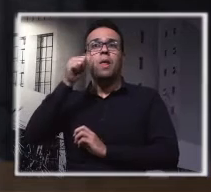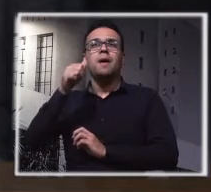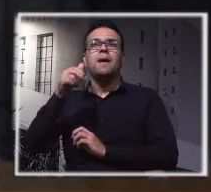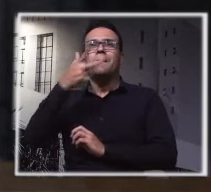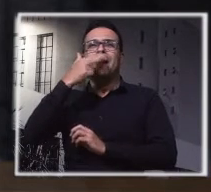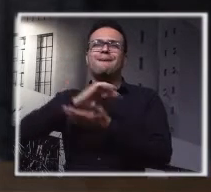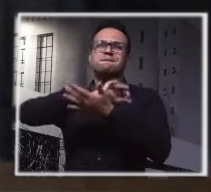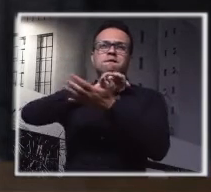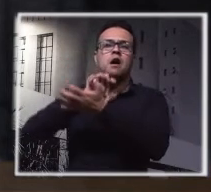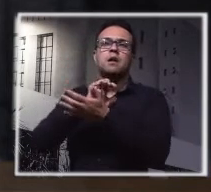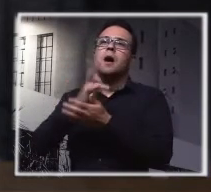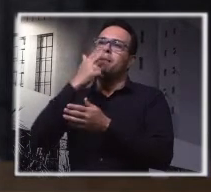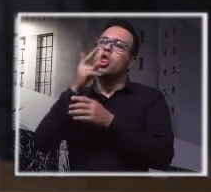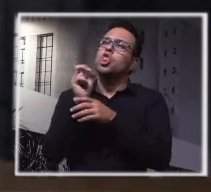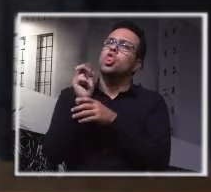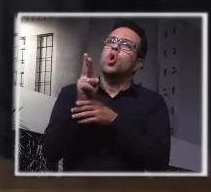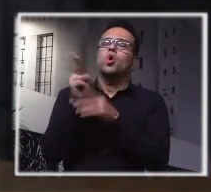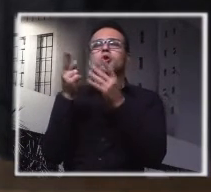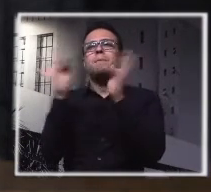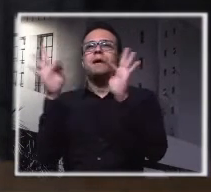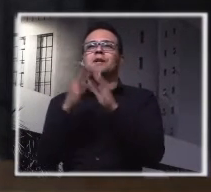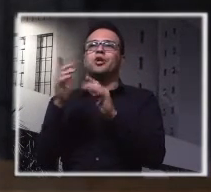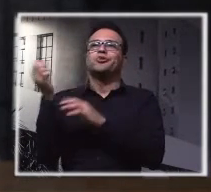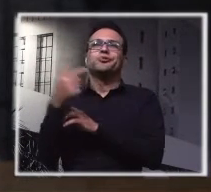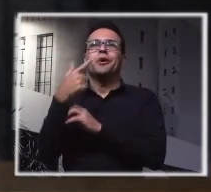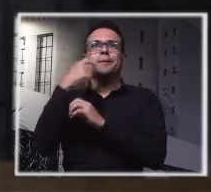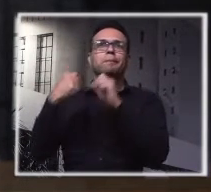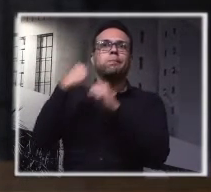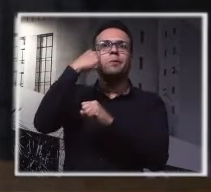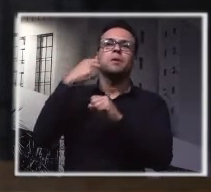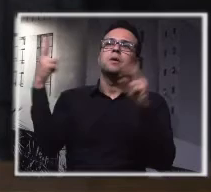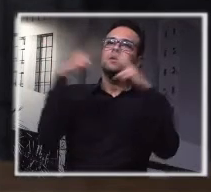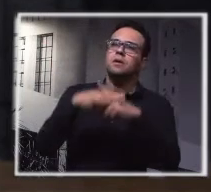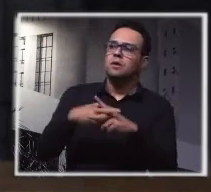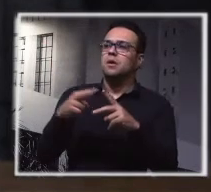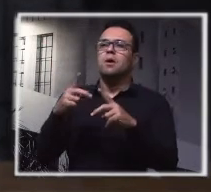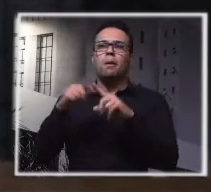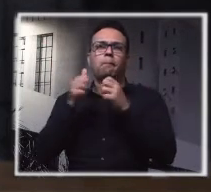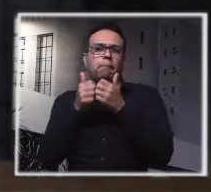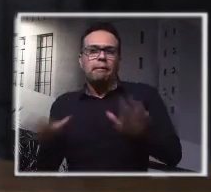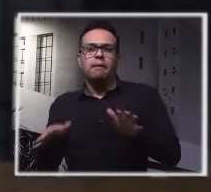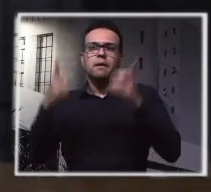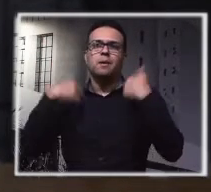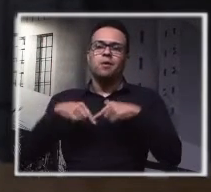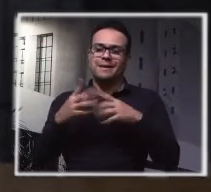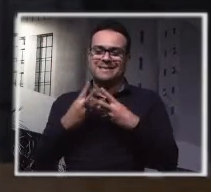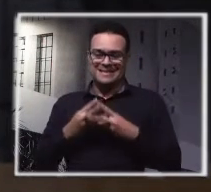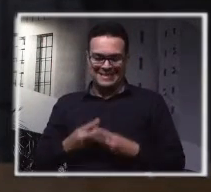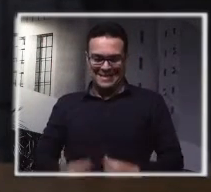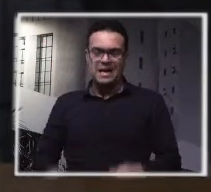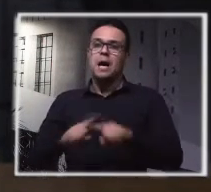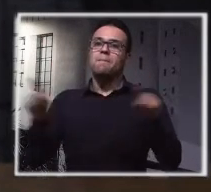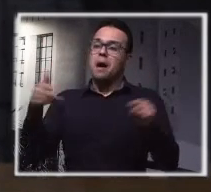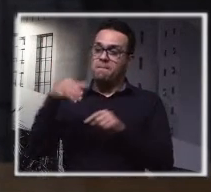tratada, doem muito mais do que o soco, do que o espancamento, do que a ferida, porque essas cicatrizam e as dores